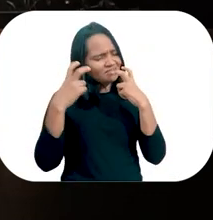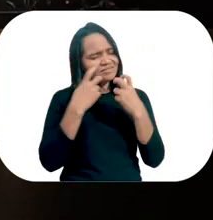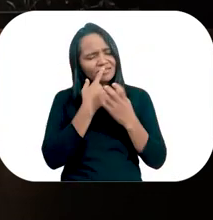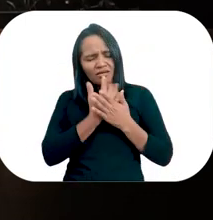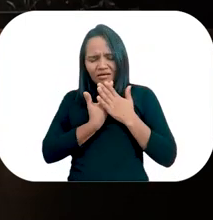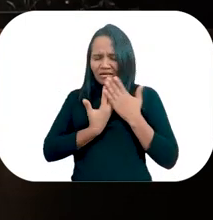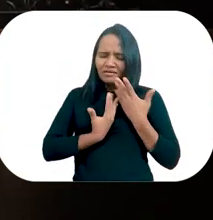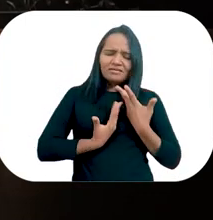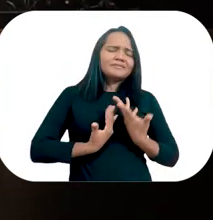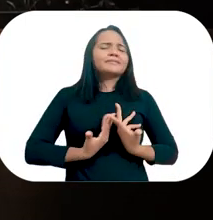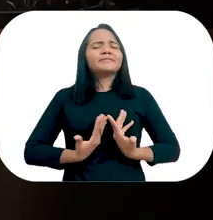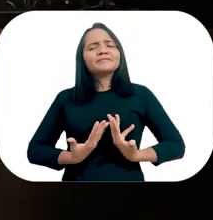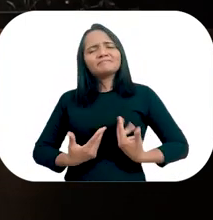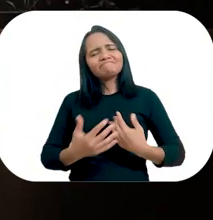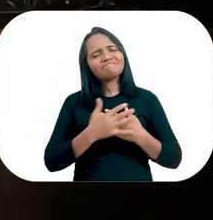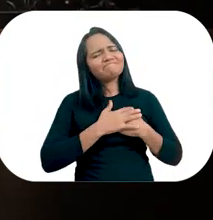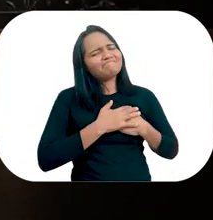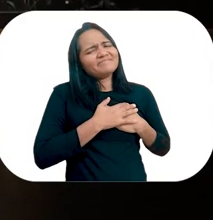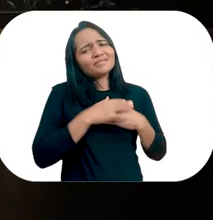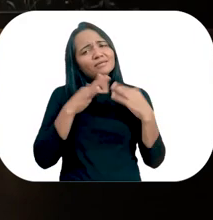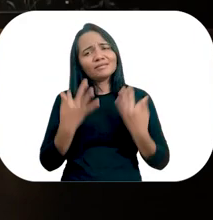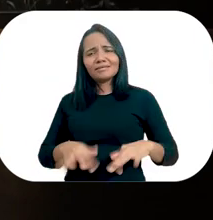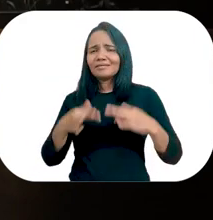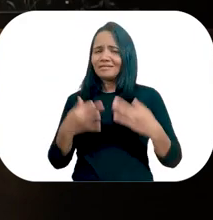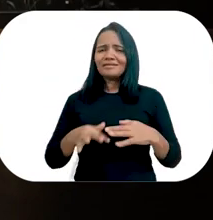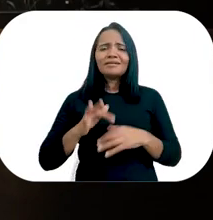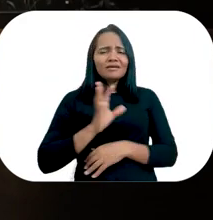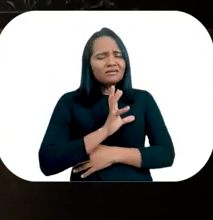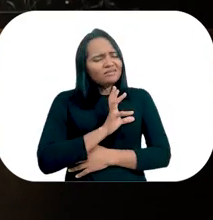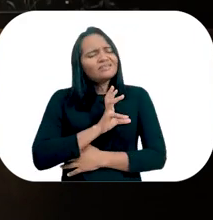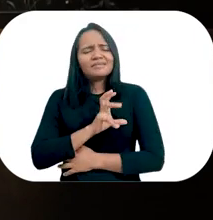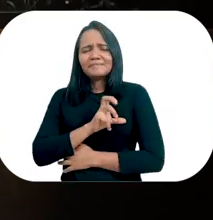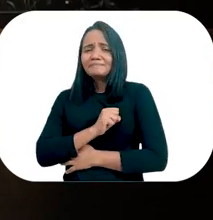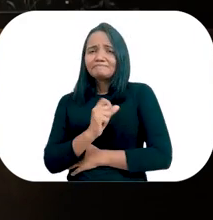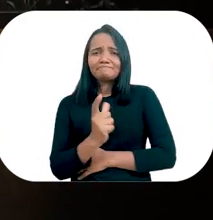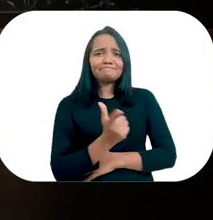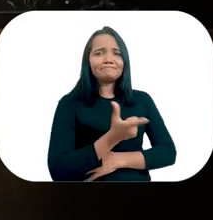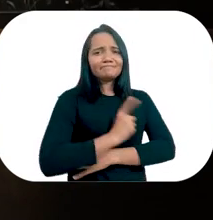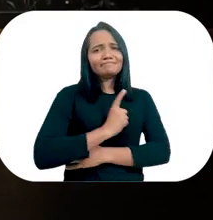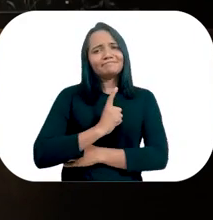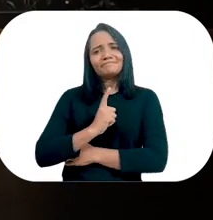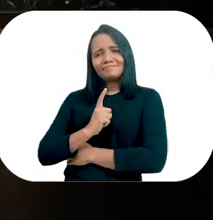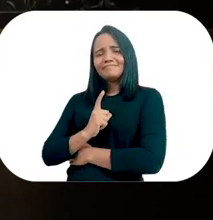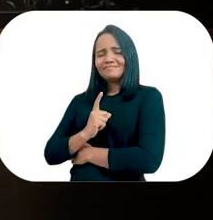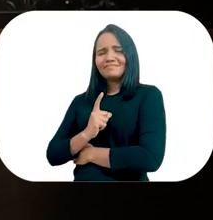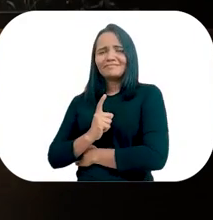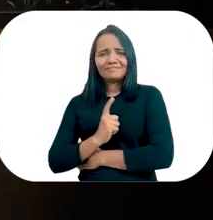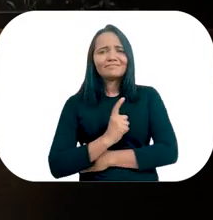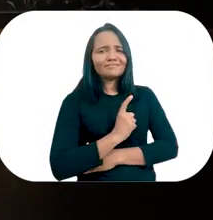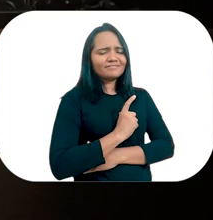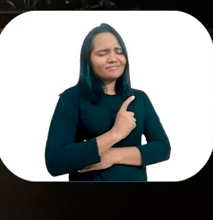sangra, a dor que traz no peito, pois ama e ama. Um homem